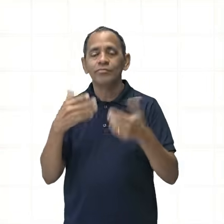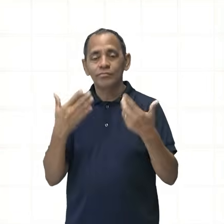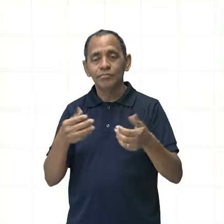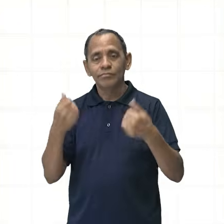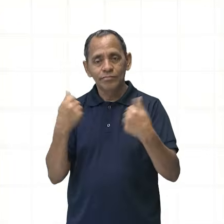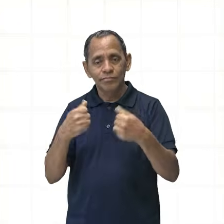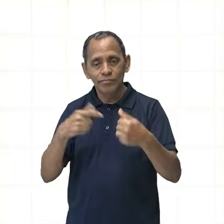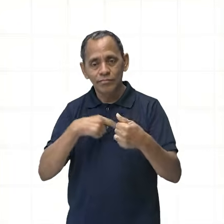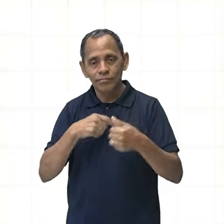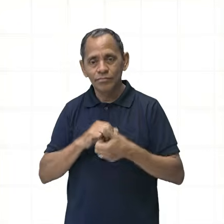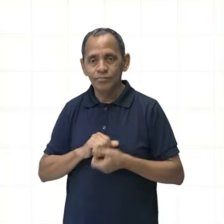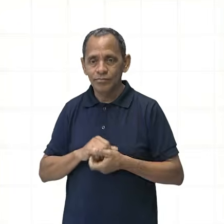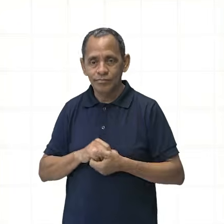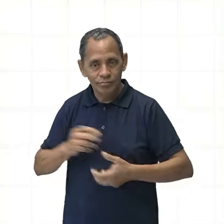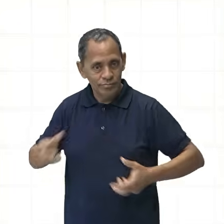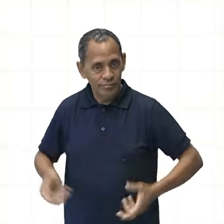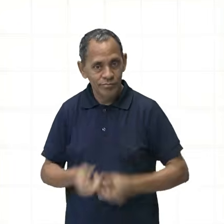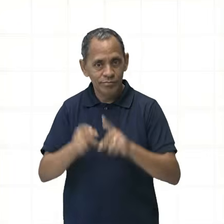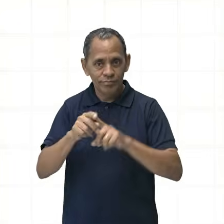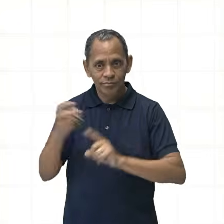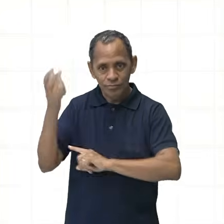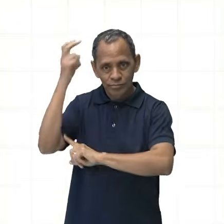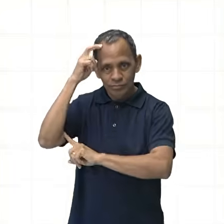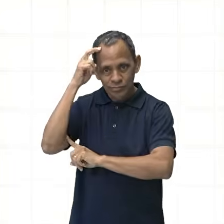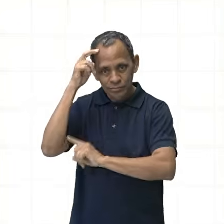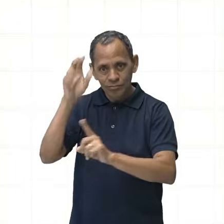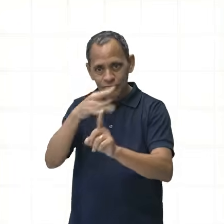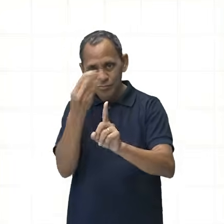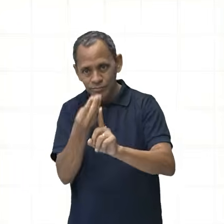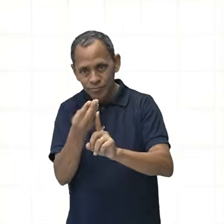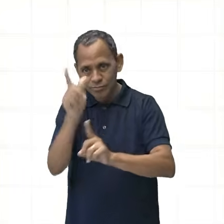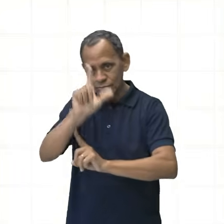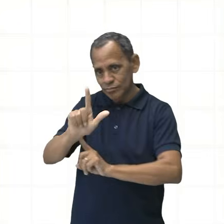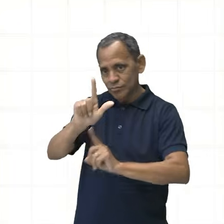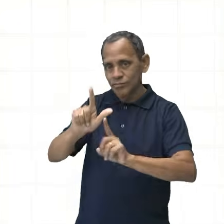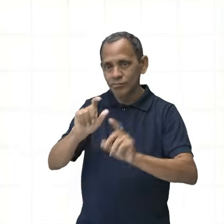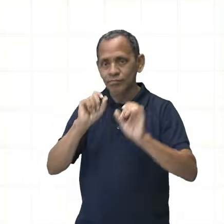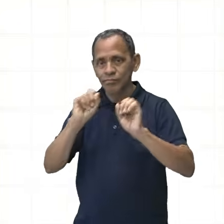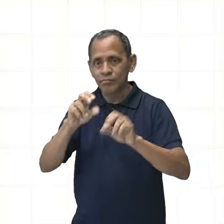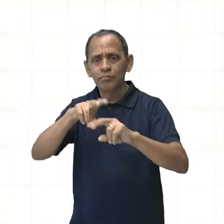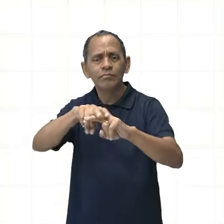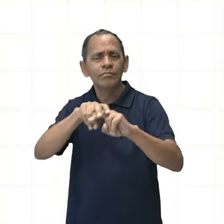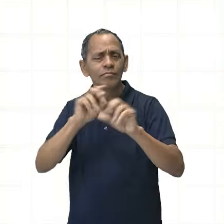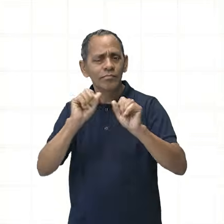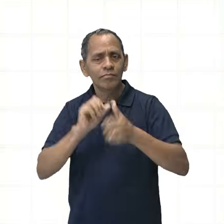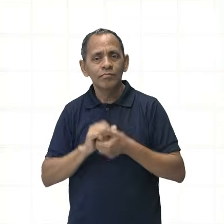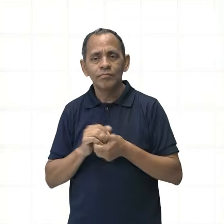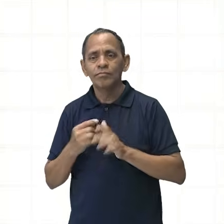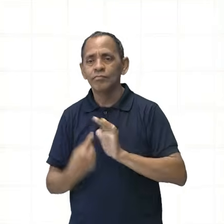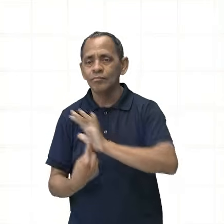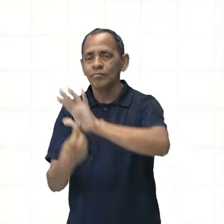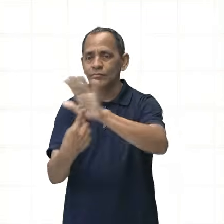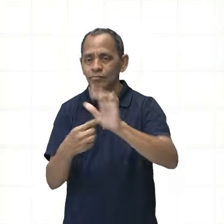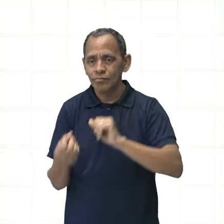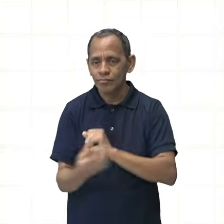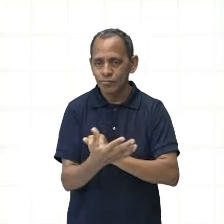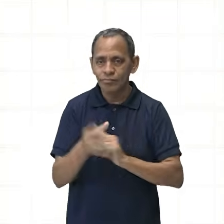modificaram o sistema, tiraram o czarismo e agora eles estão vivendo o socialismo. Logo, é preciso